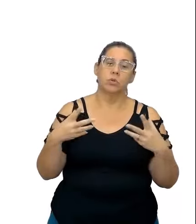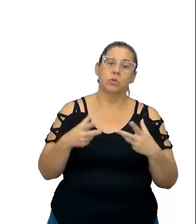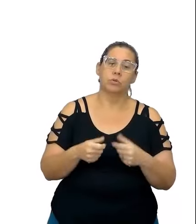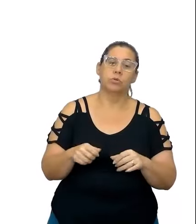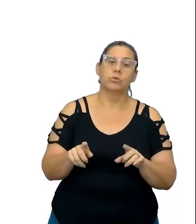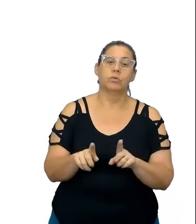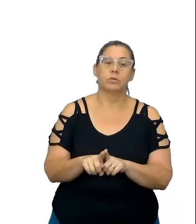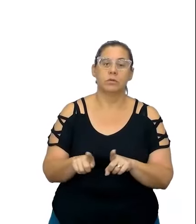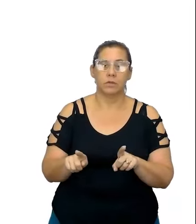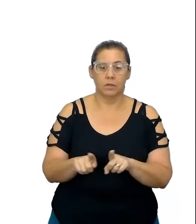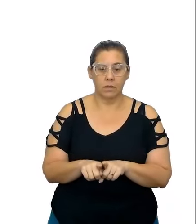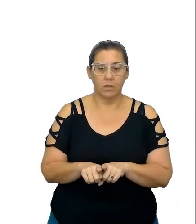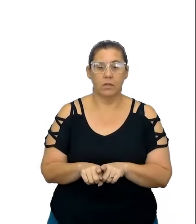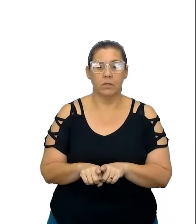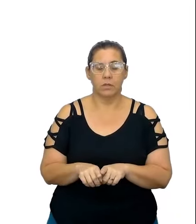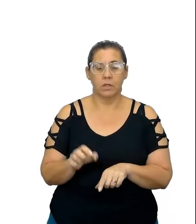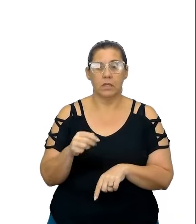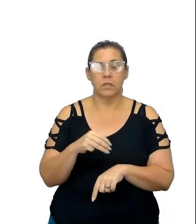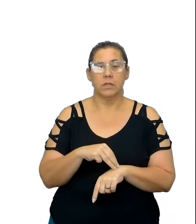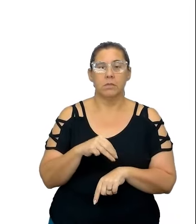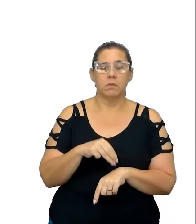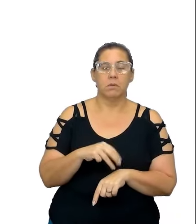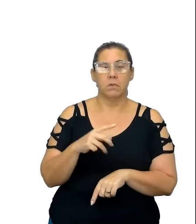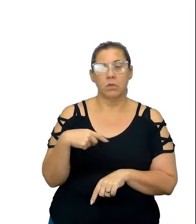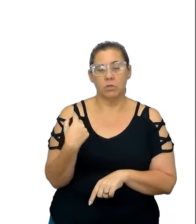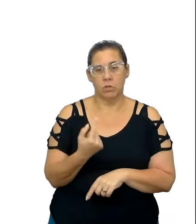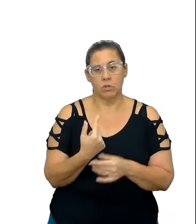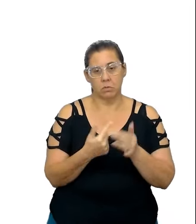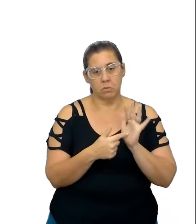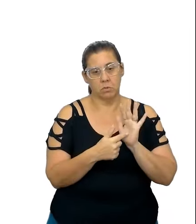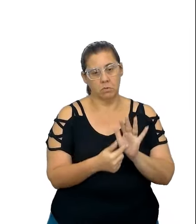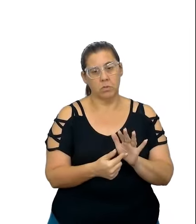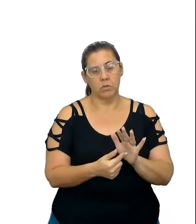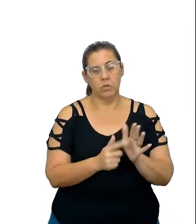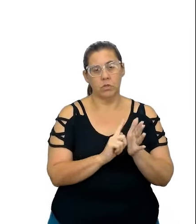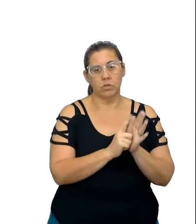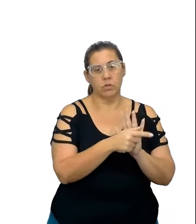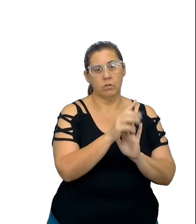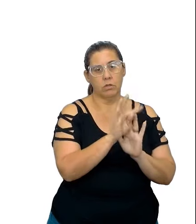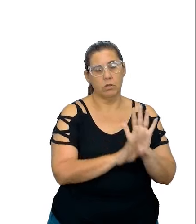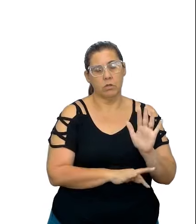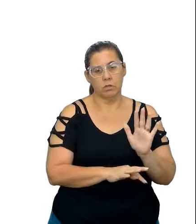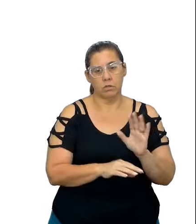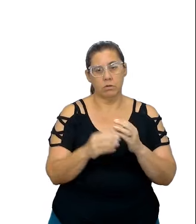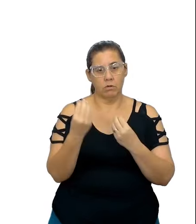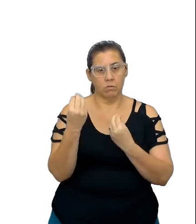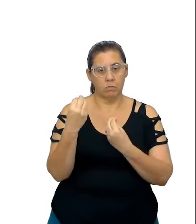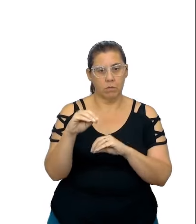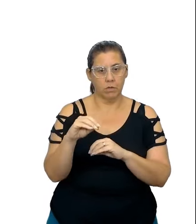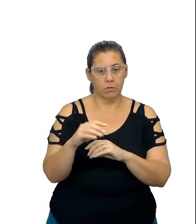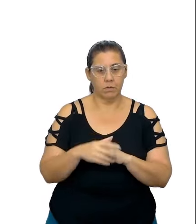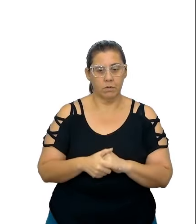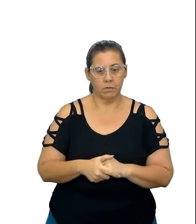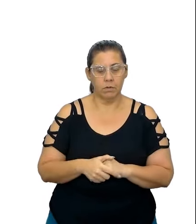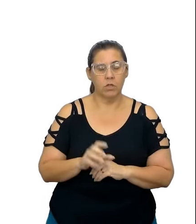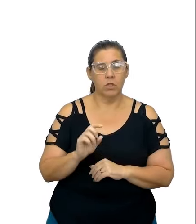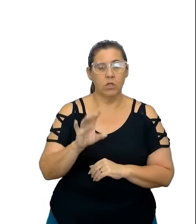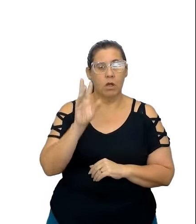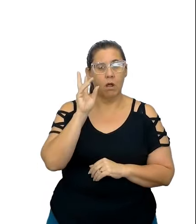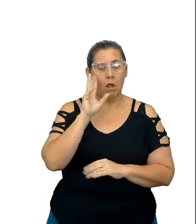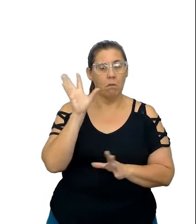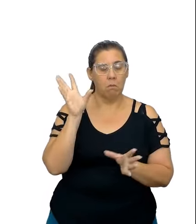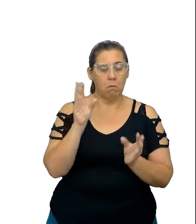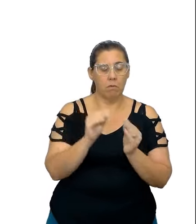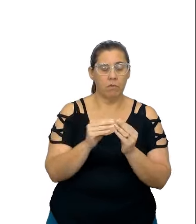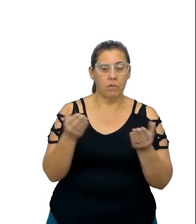faz parte desse momento em que nós tratamos do gênero textual meme, dos multimodais. Então, só relembrando e